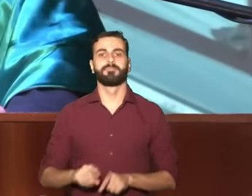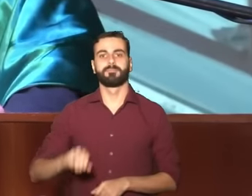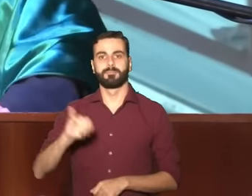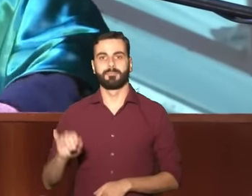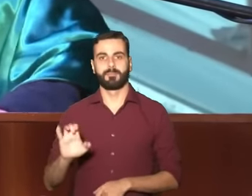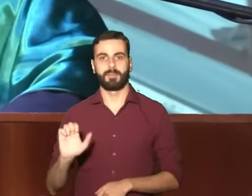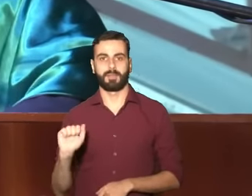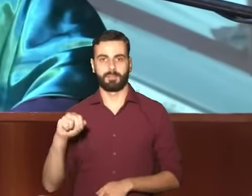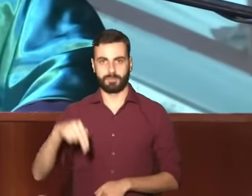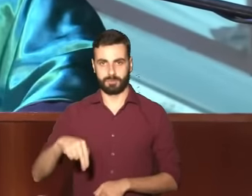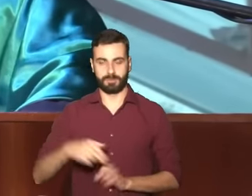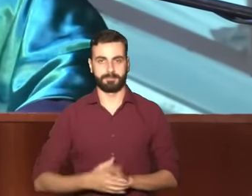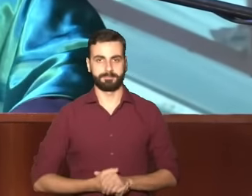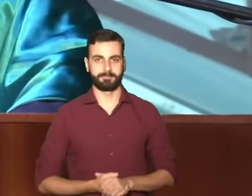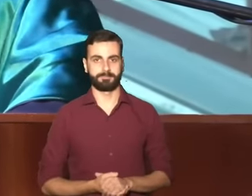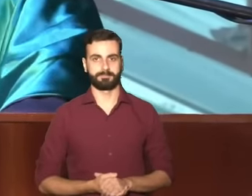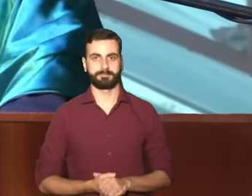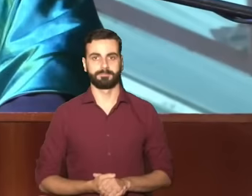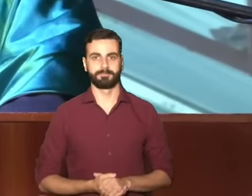Silva Rezende.